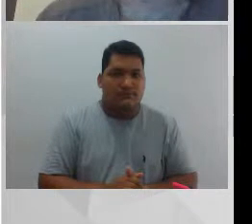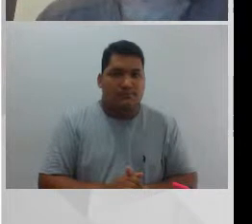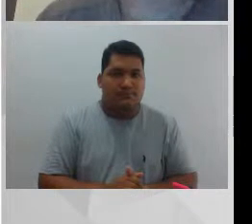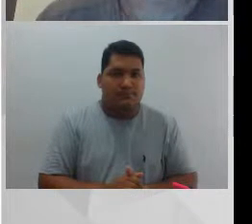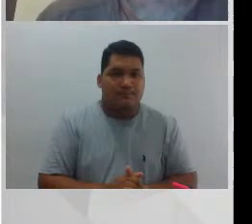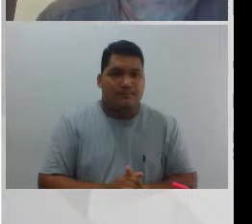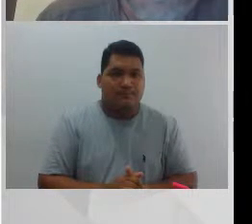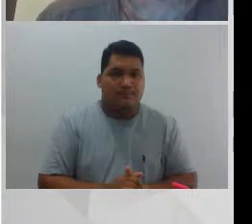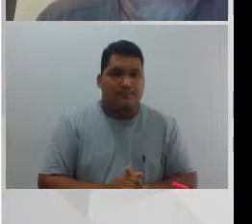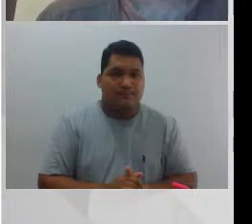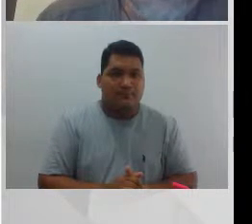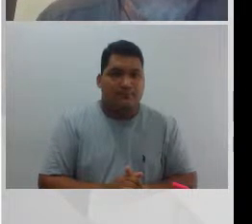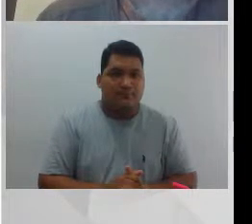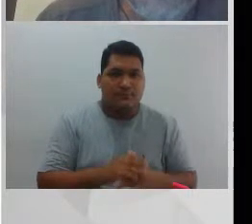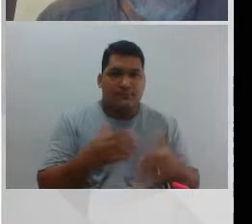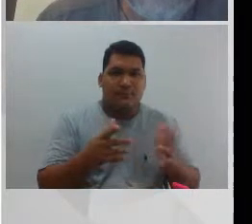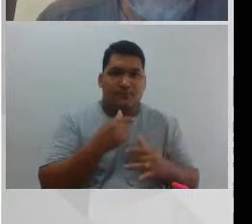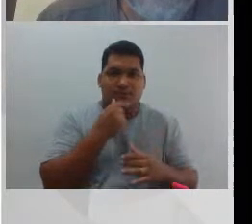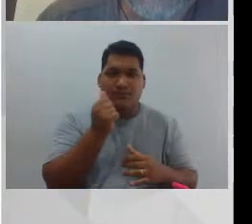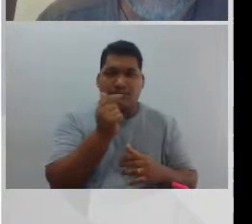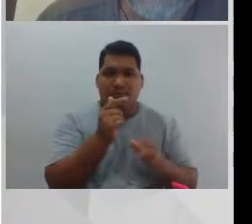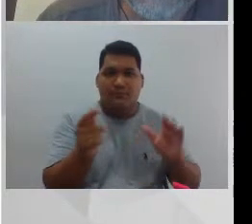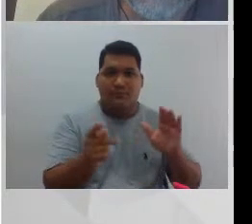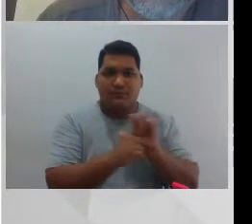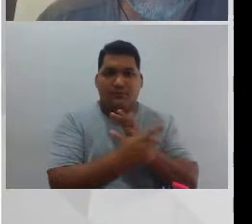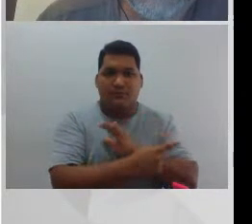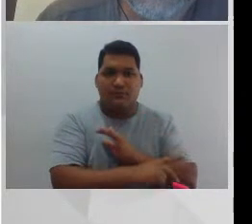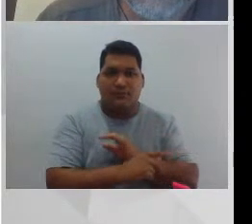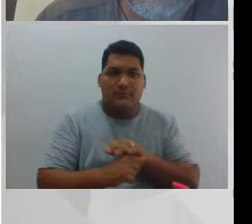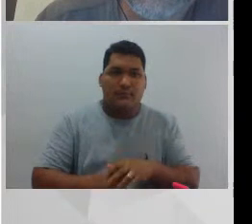britânico, né? Não pode confundir com francês, que isso dá